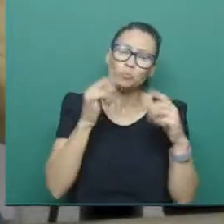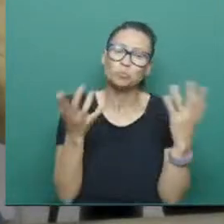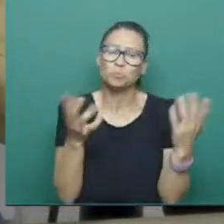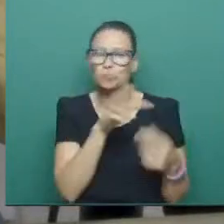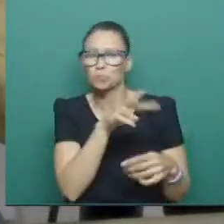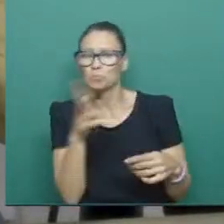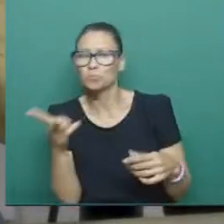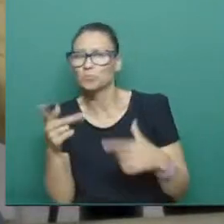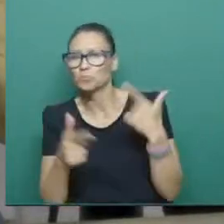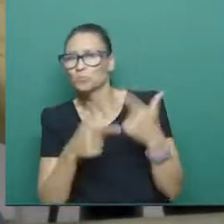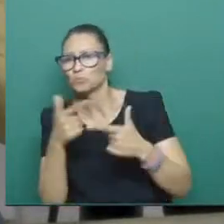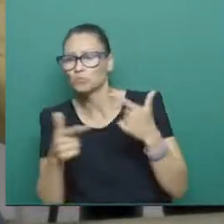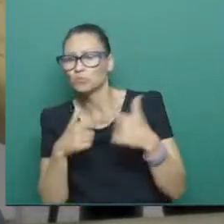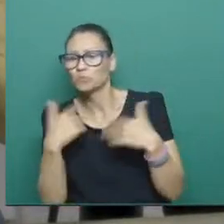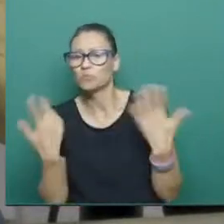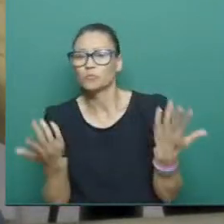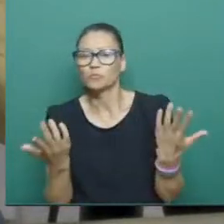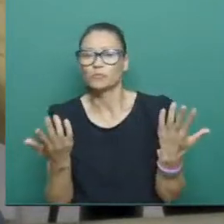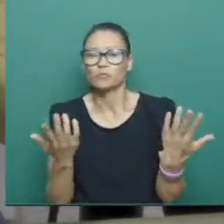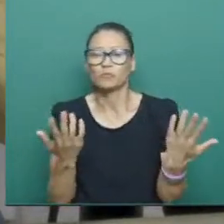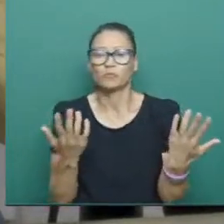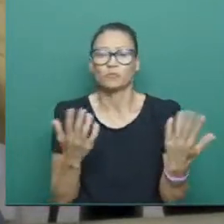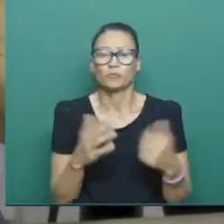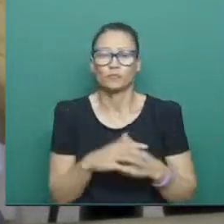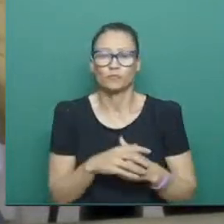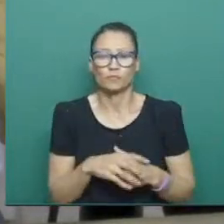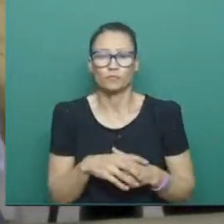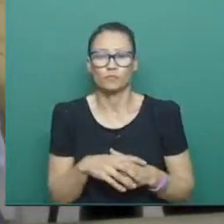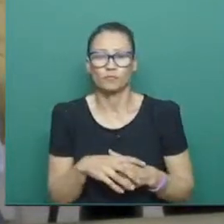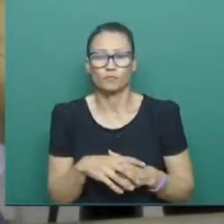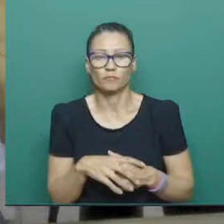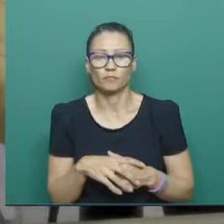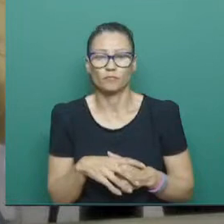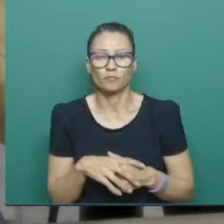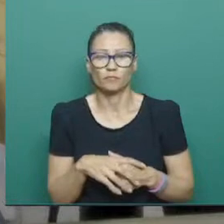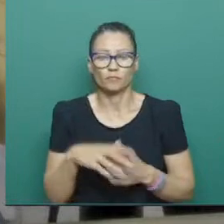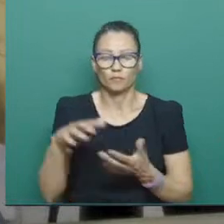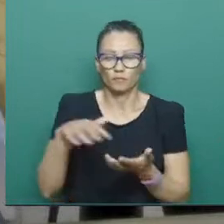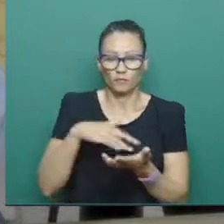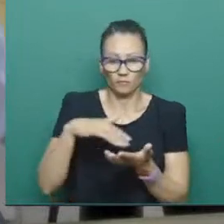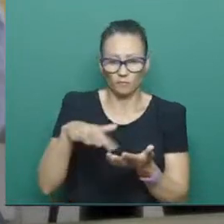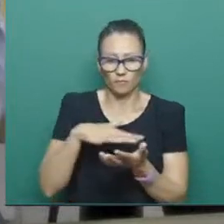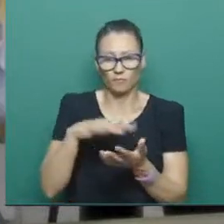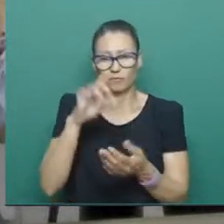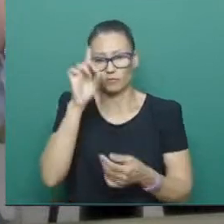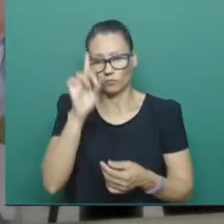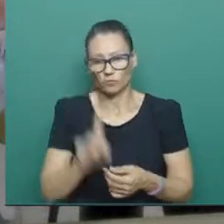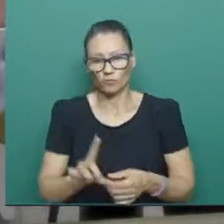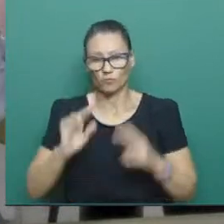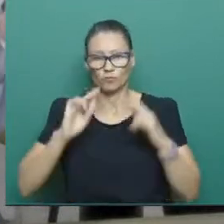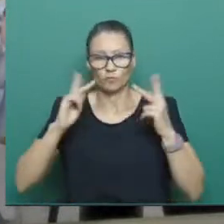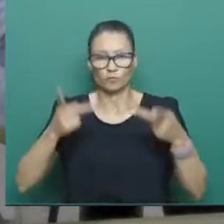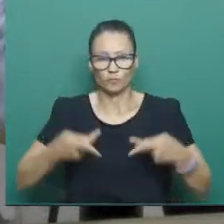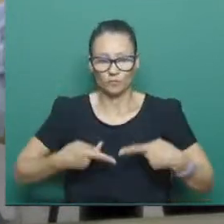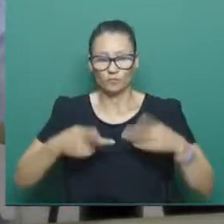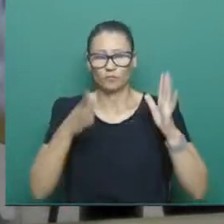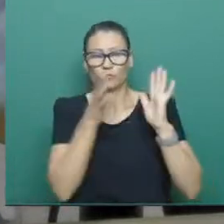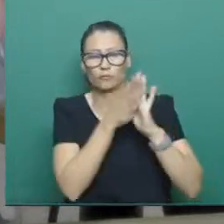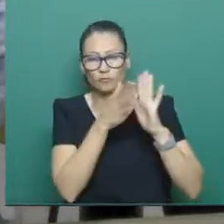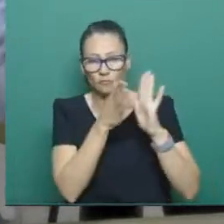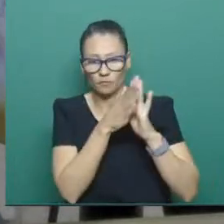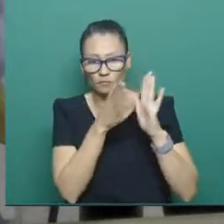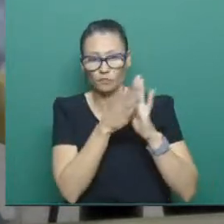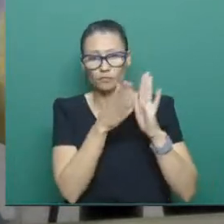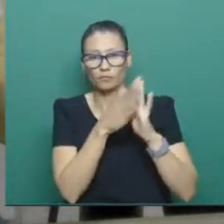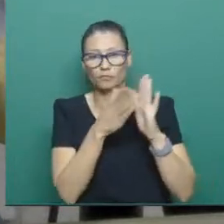serviços do CDCMs para a Secretaria de Direitos Humanos, como é a proposta, ou com a questão